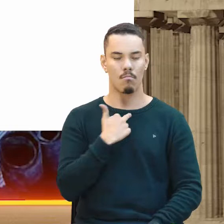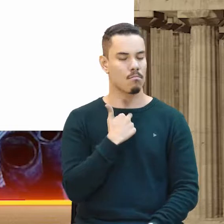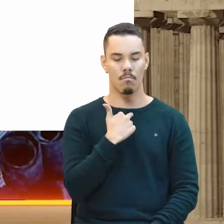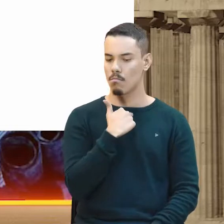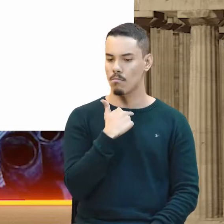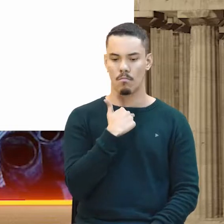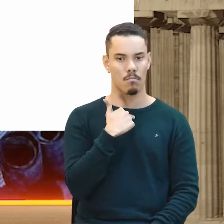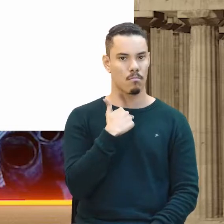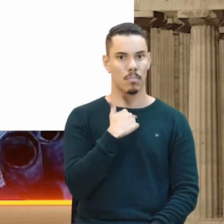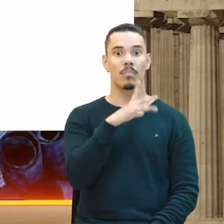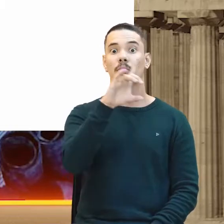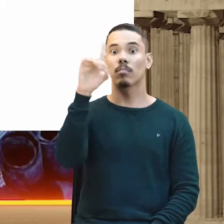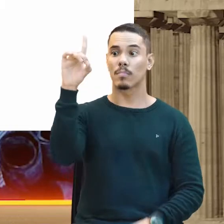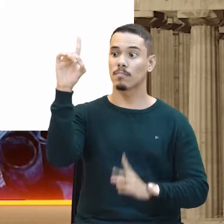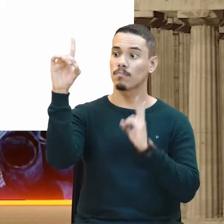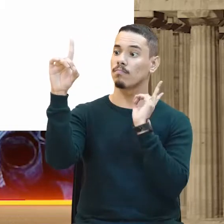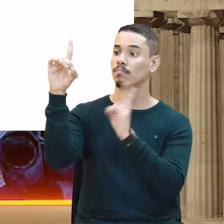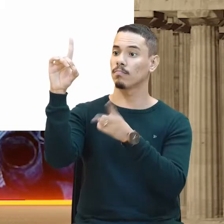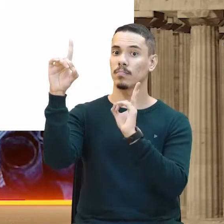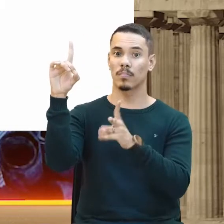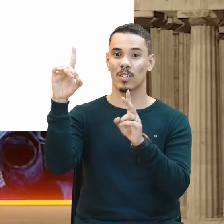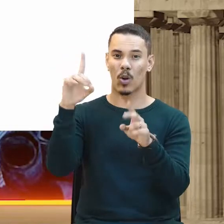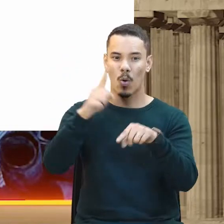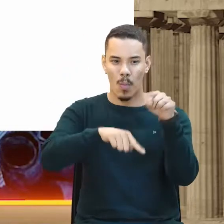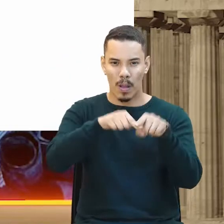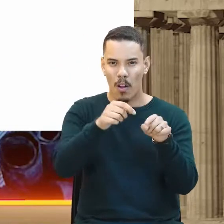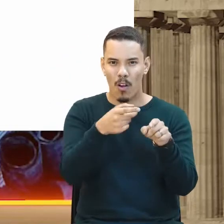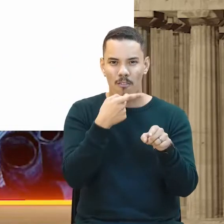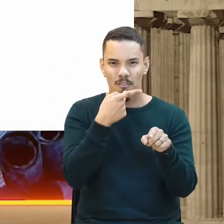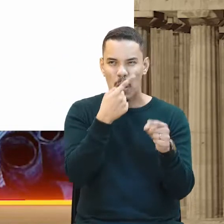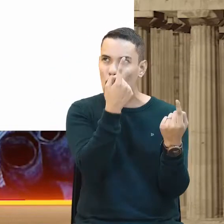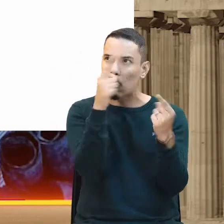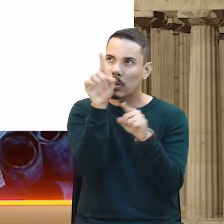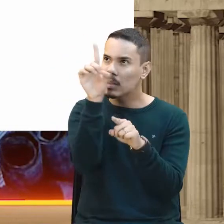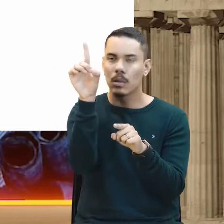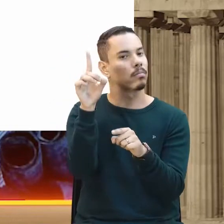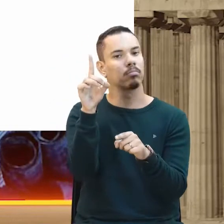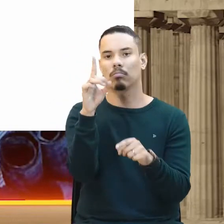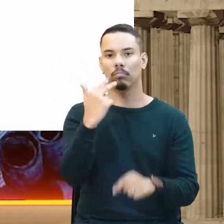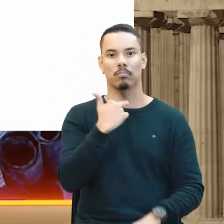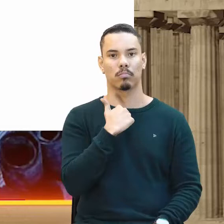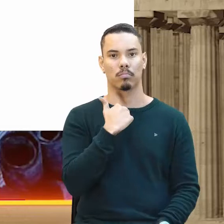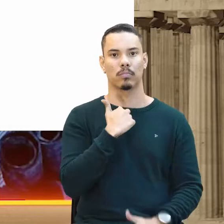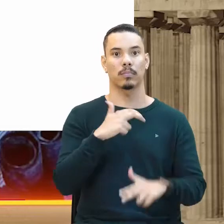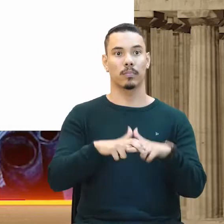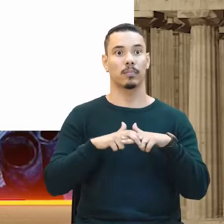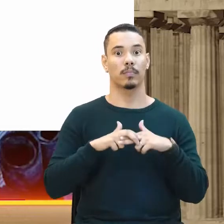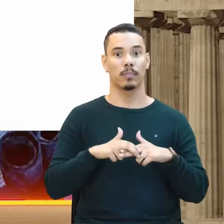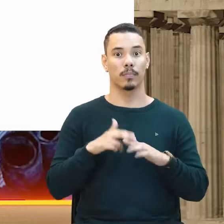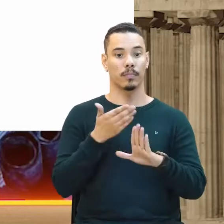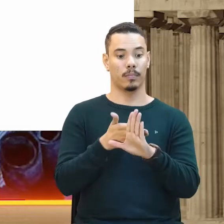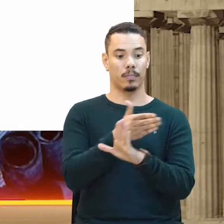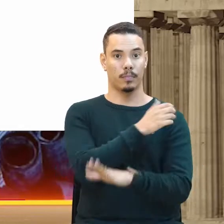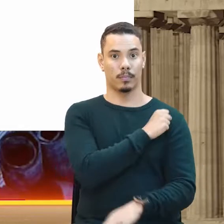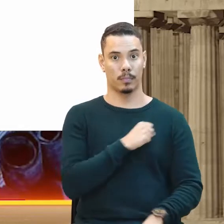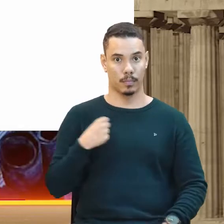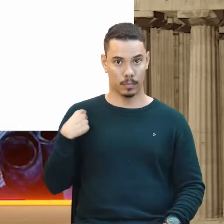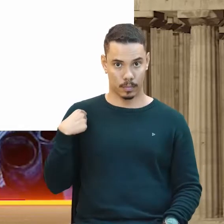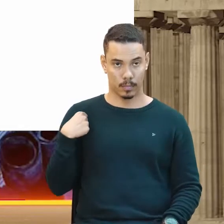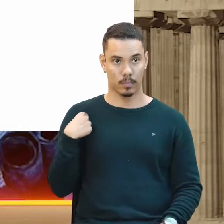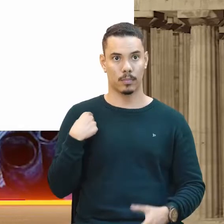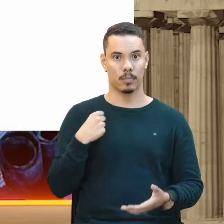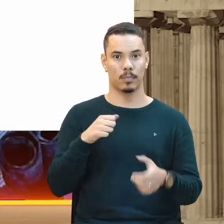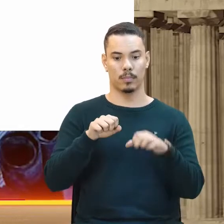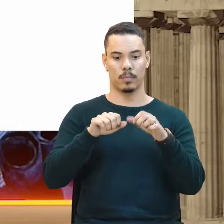desse contexto, as obras de filosofia deixadas, por exemplo, pelos pré-socráticos, os escritos deixados